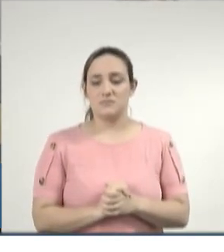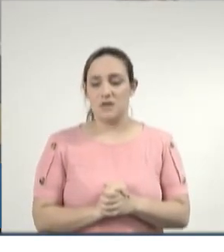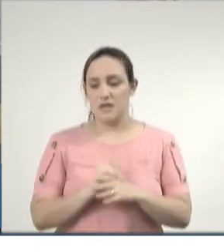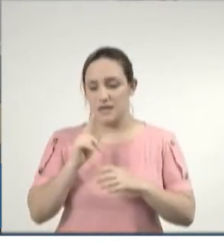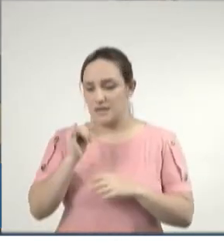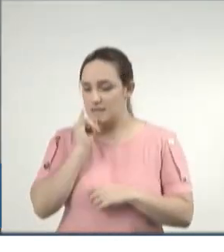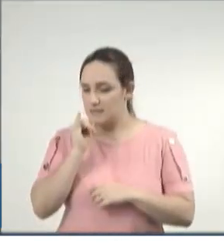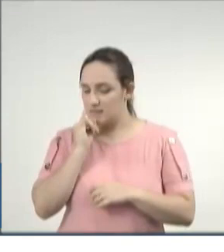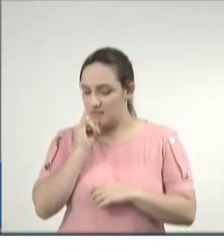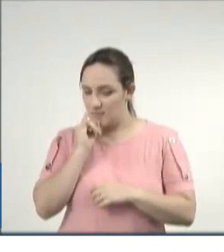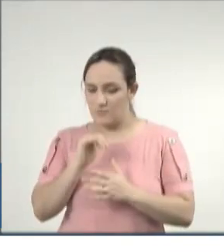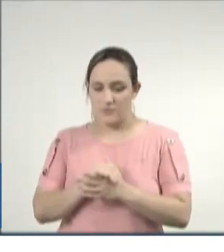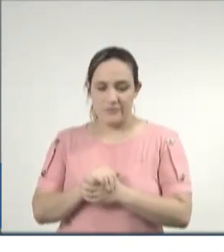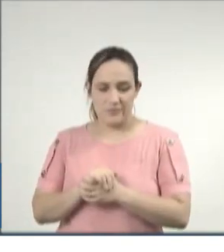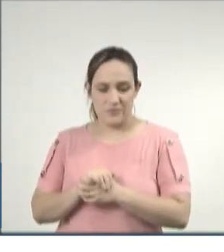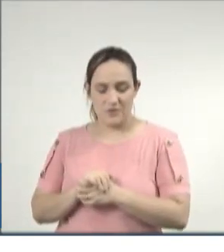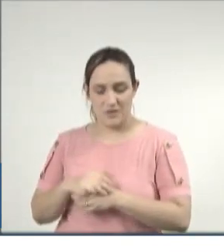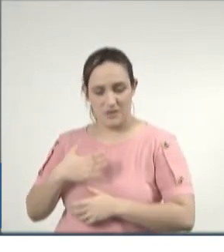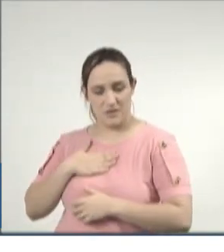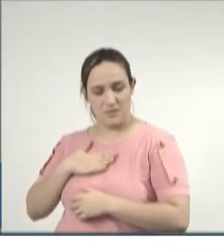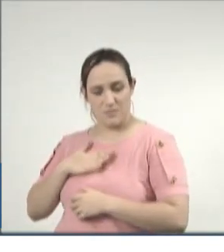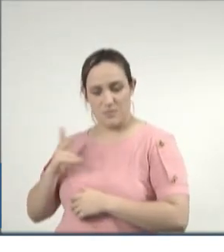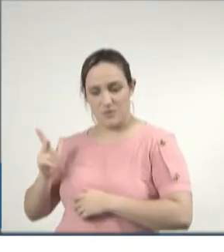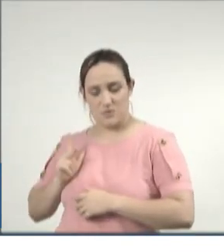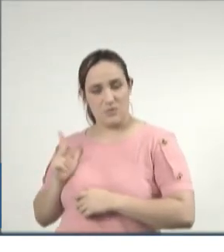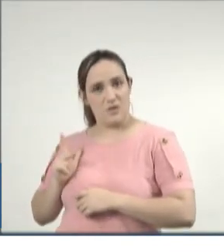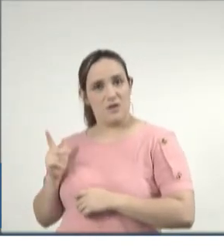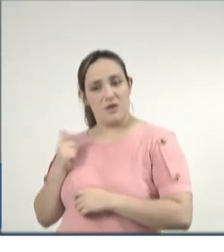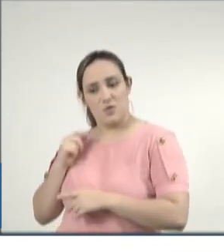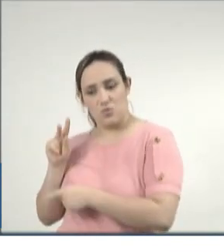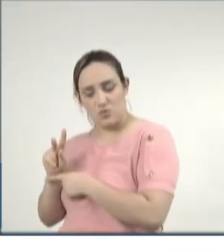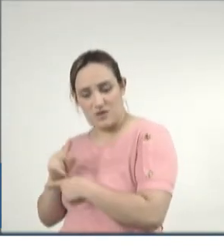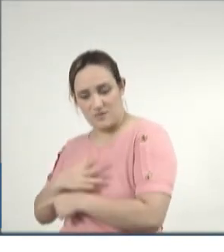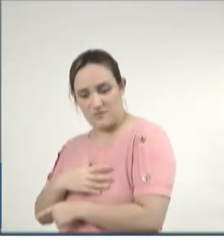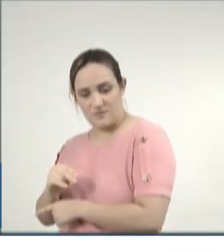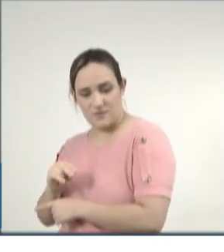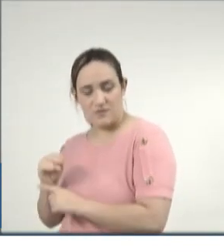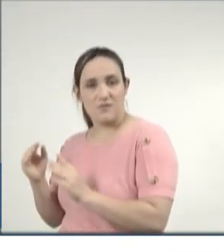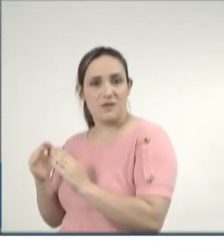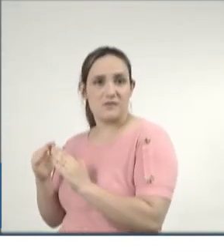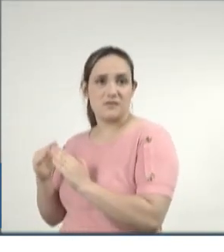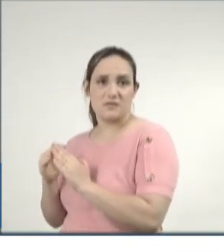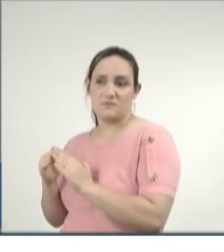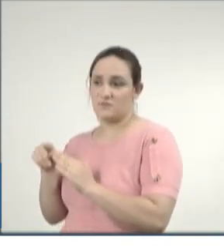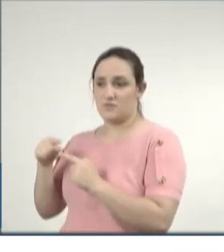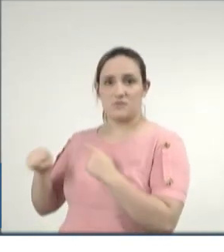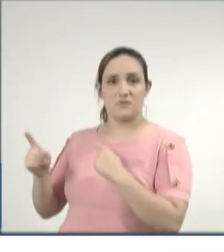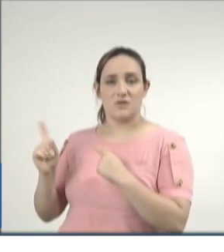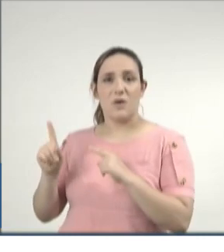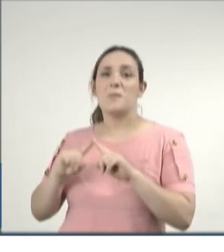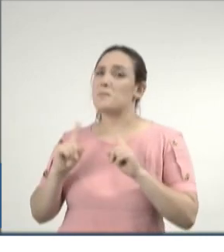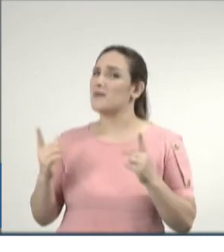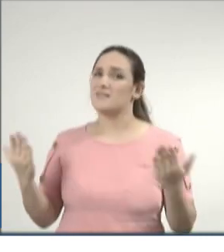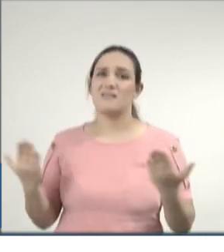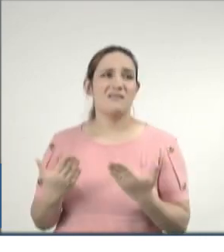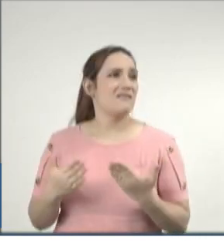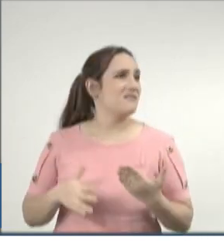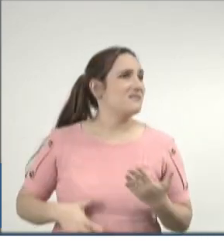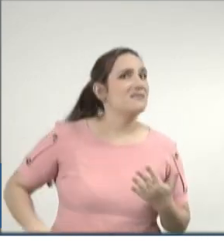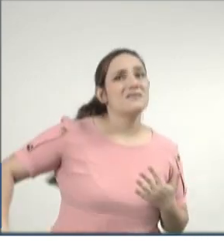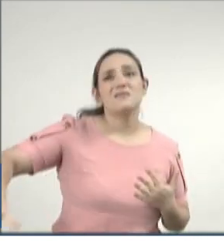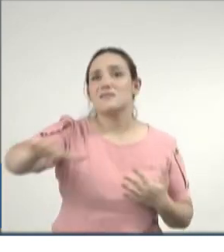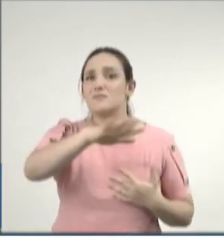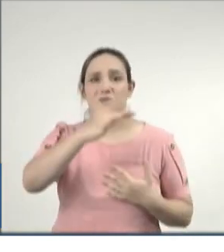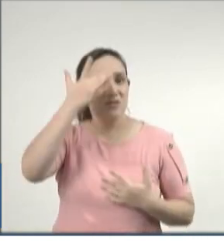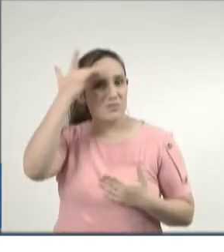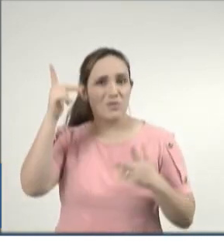espaço privado, trabalhar em casa e cuidar dos filhos, é para as mulheres? Aqui ninguém vai concordar com isso, né? Mas a gente está cheio,